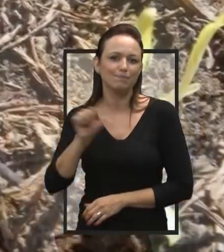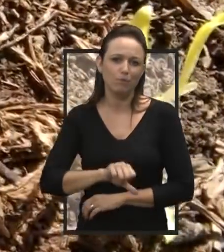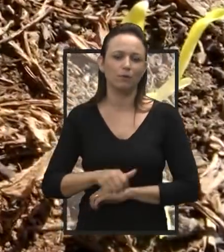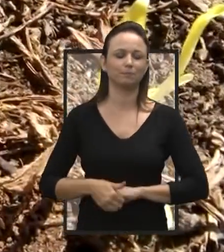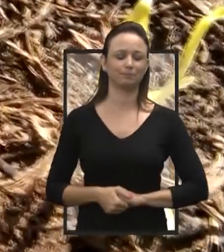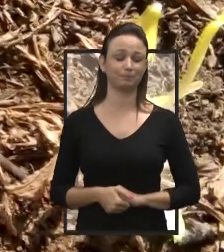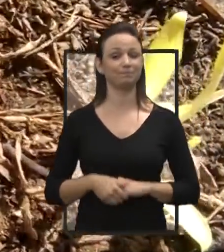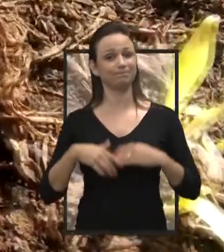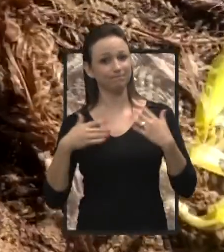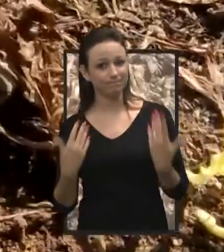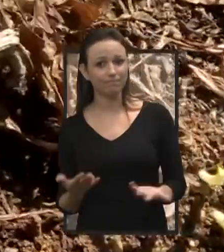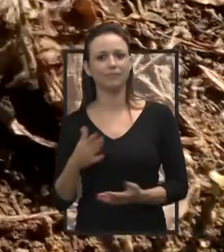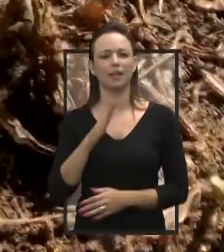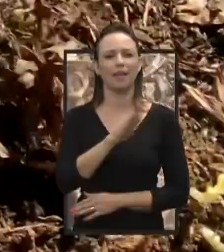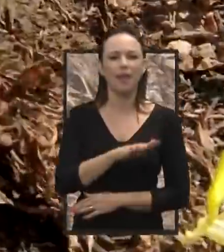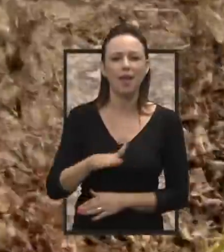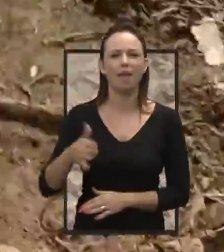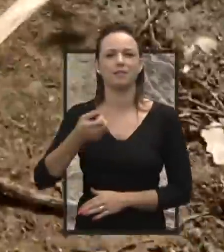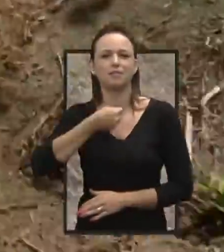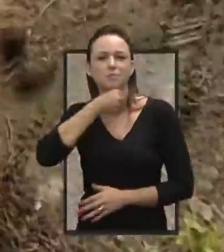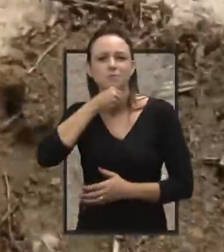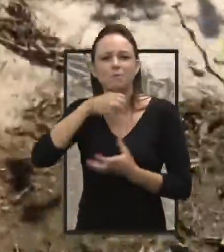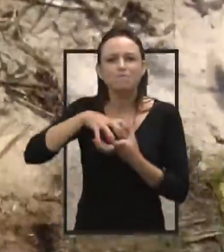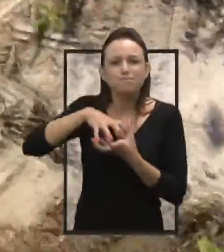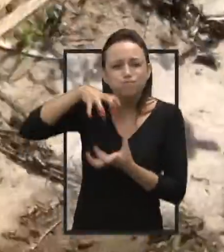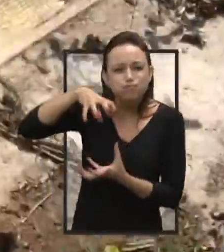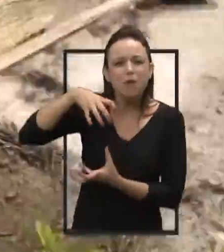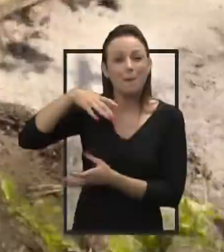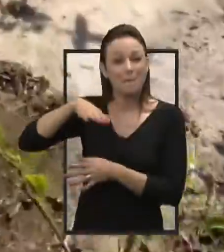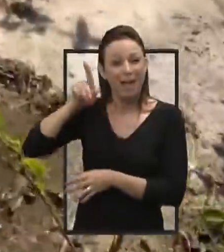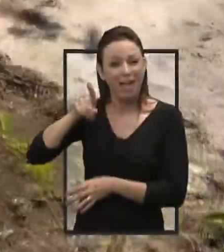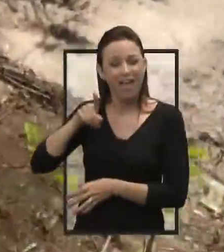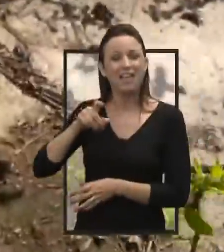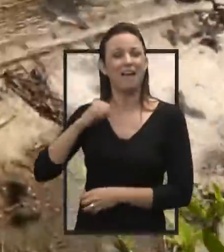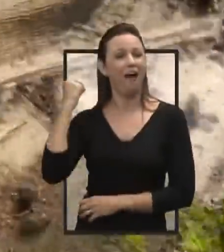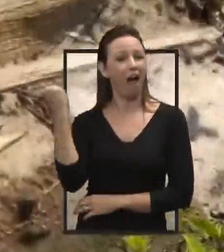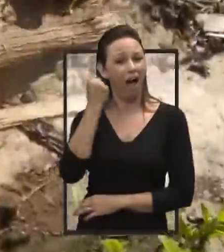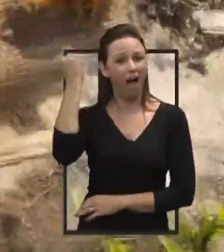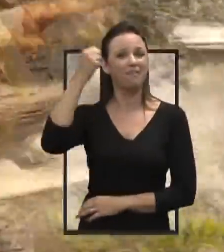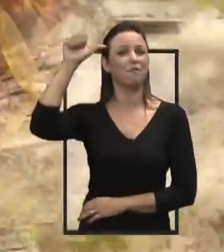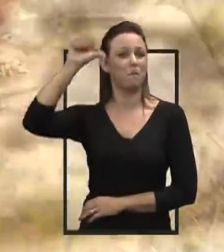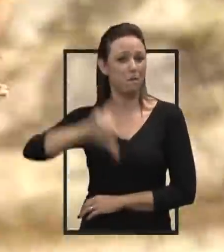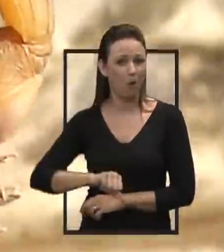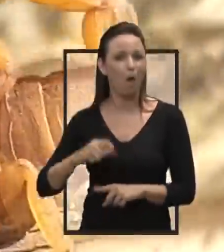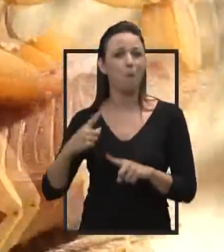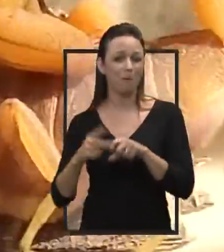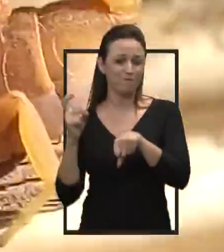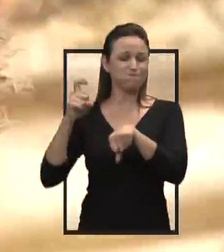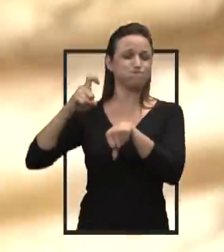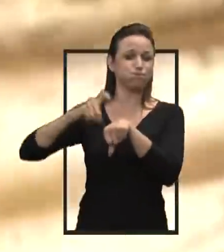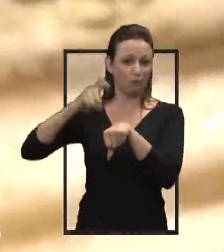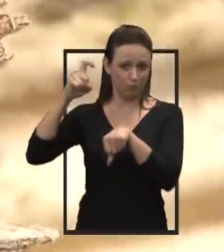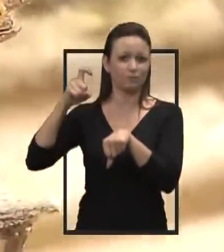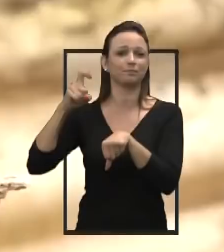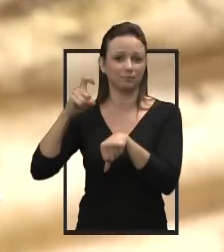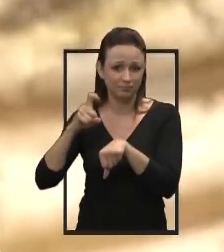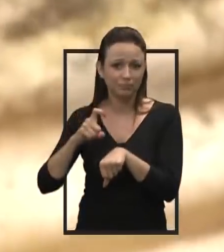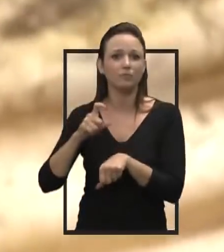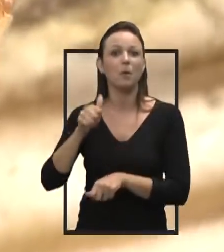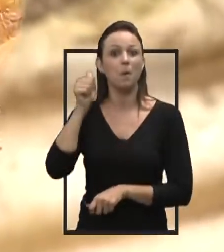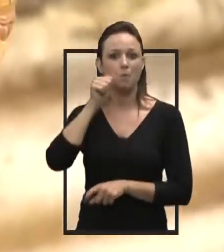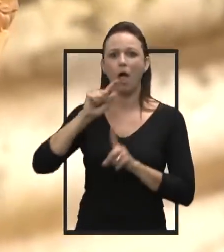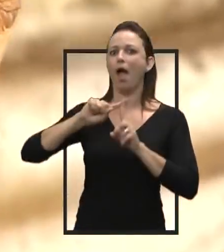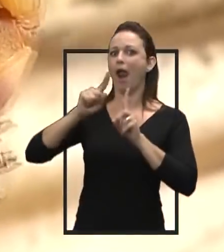complicar. Geralmente são crianças e idosos que podem sofrer consequências mais graves devido à picada do escorpião.